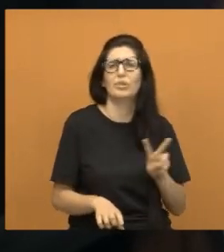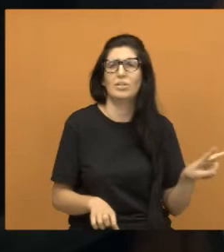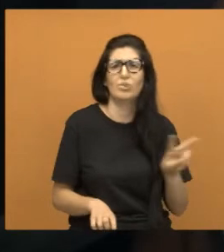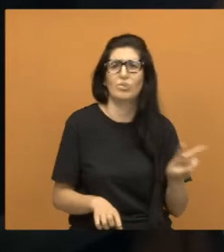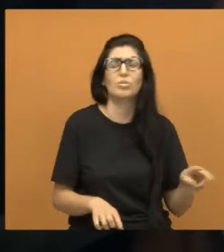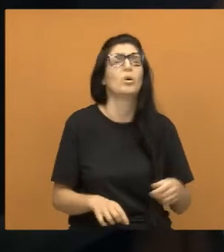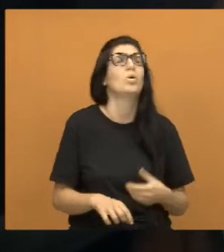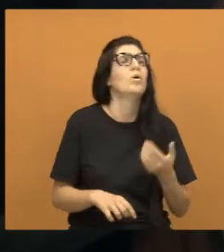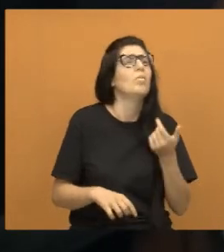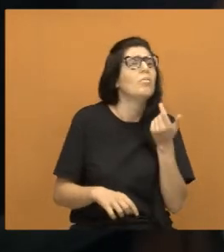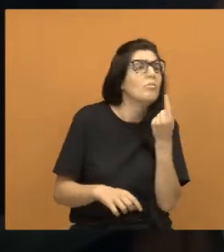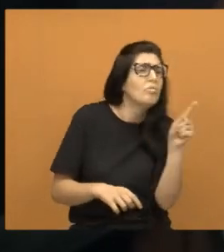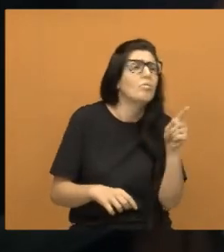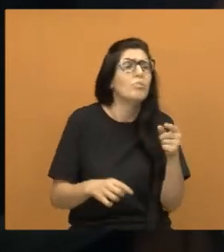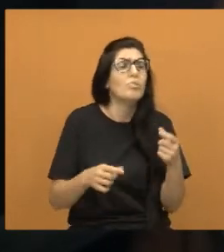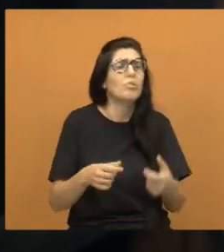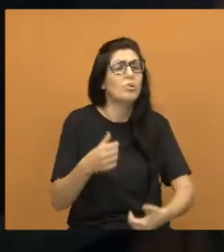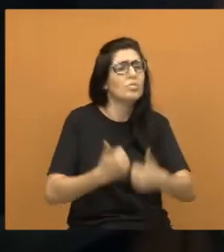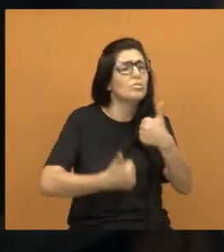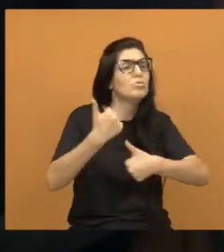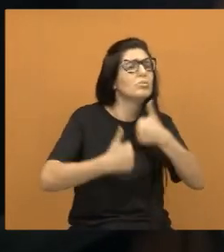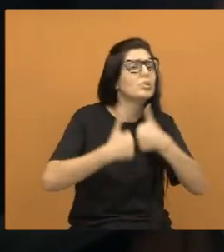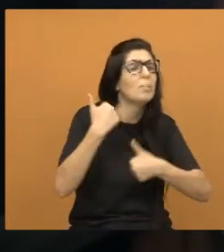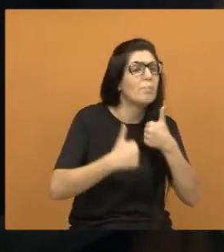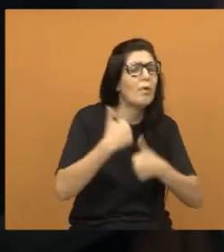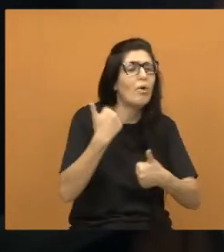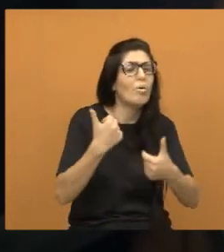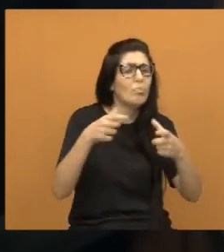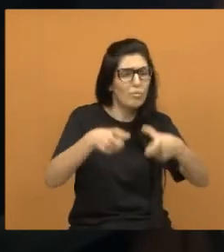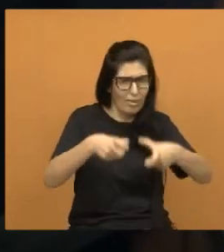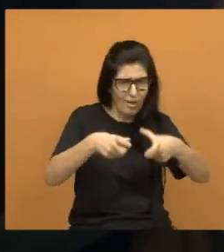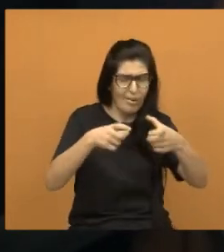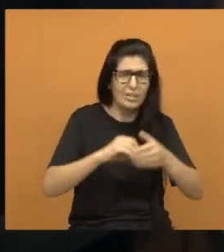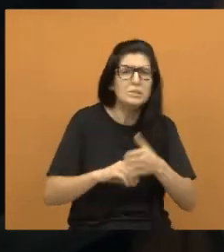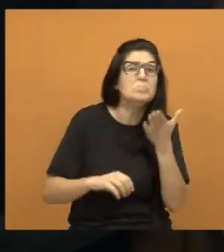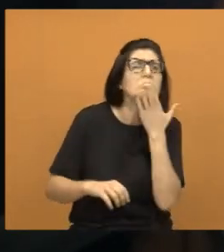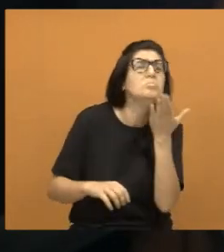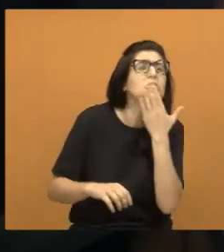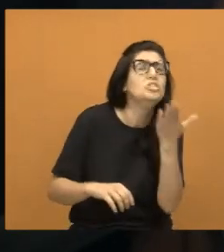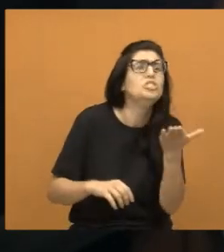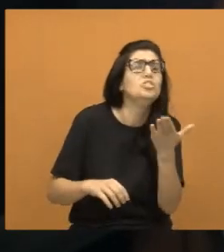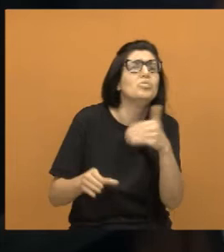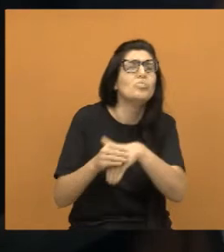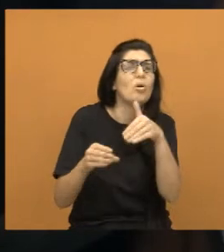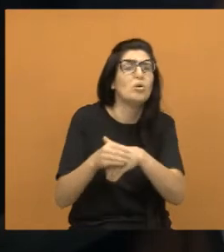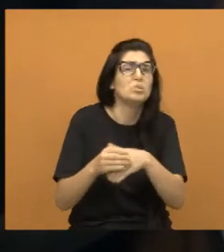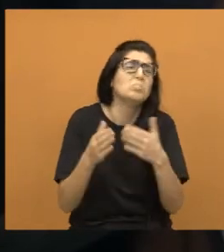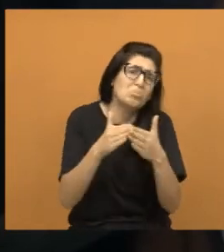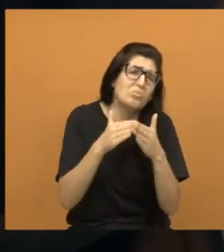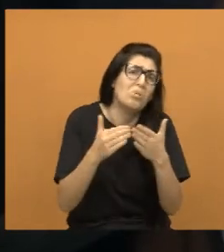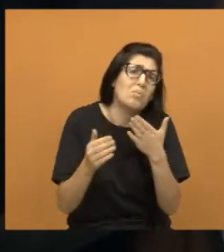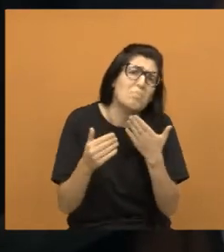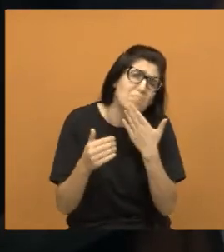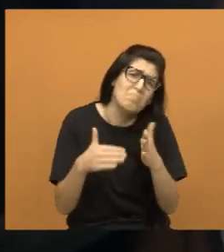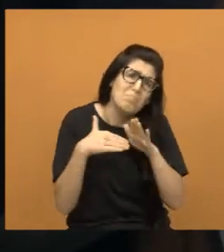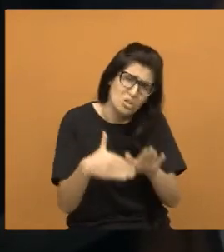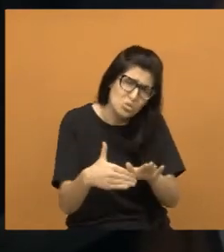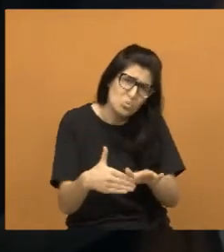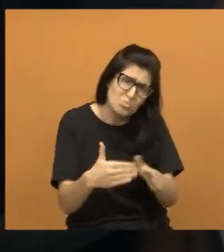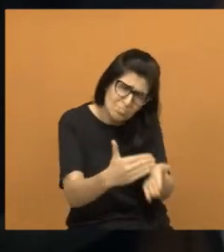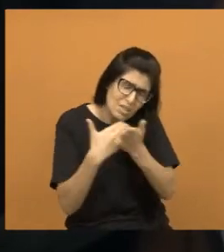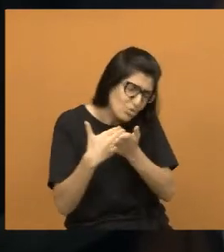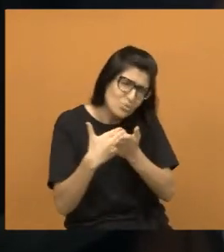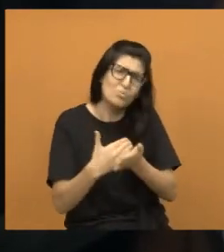campo pedir voto, isso é verdade, Valmir. A pessoa tem que ter um pouquinho mais de vergonha na cara e aparecer lá